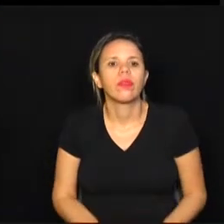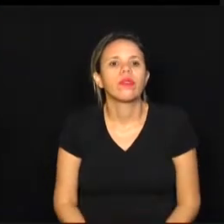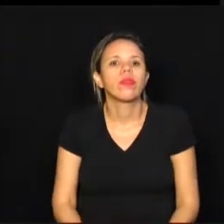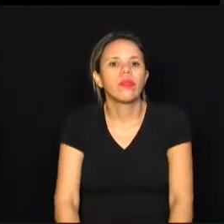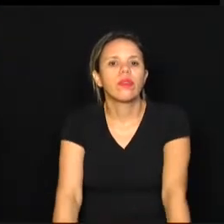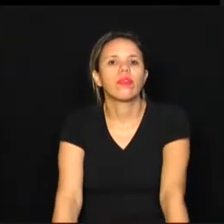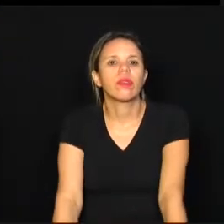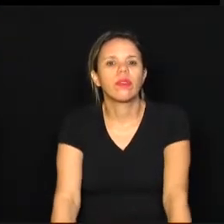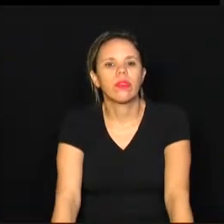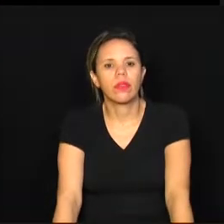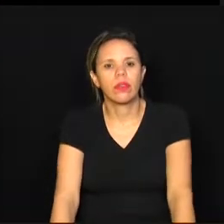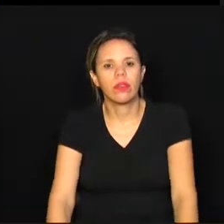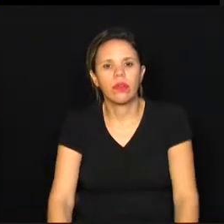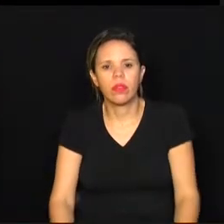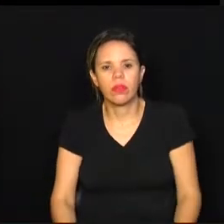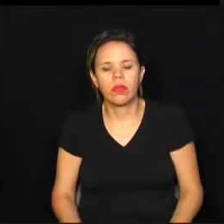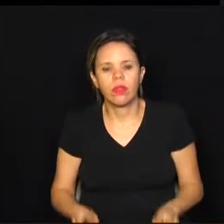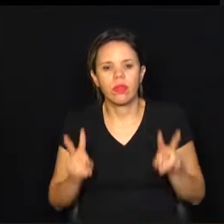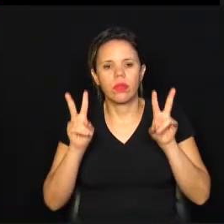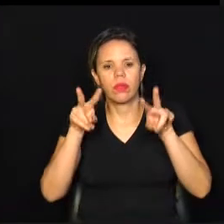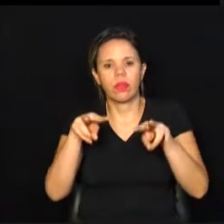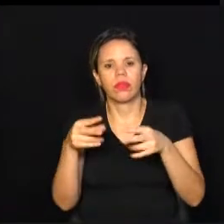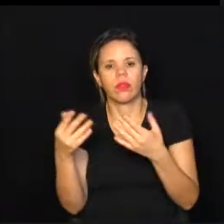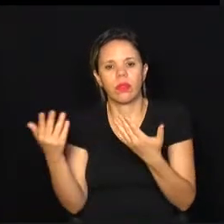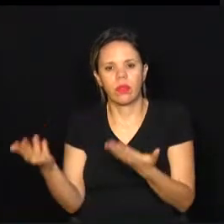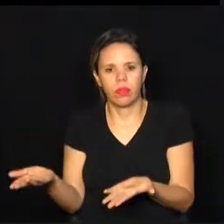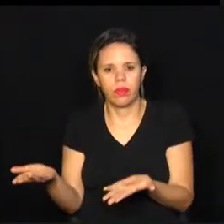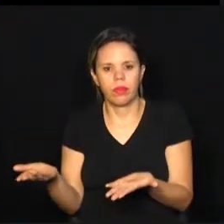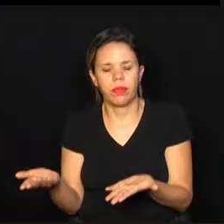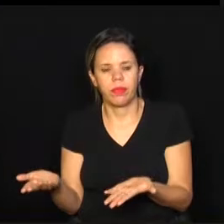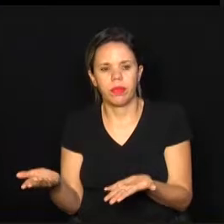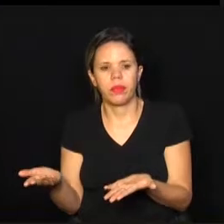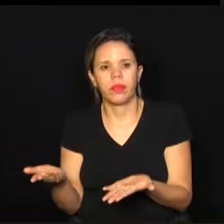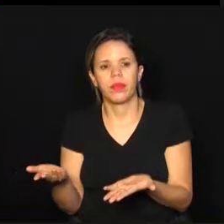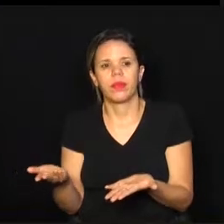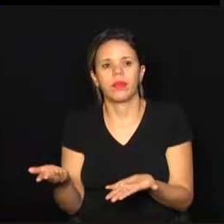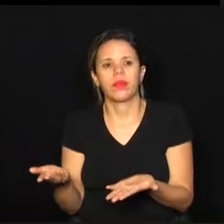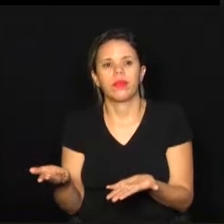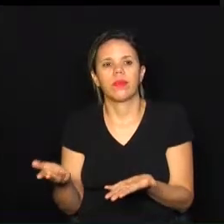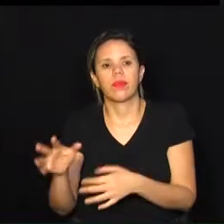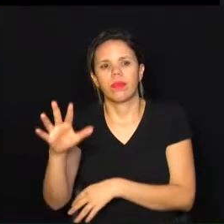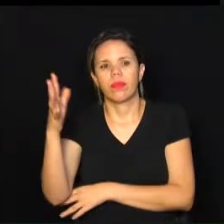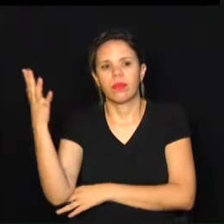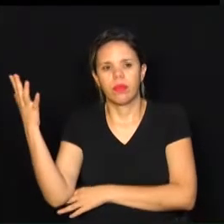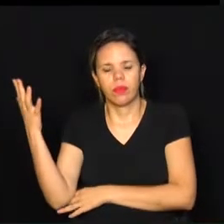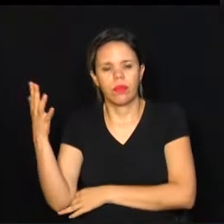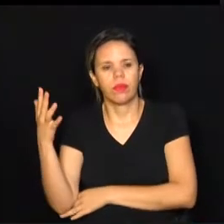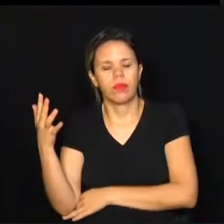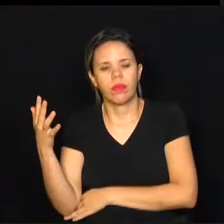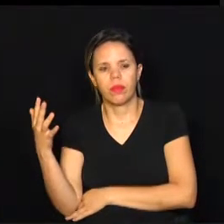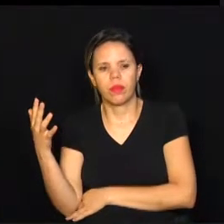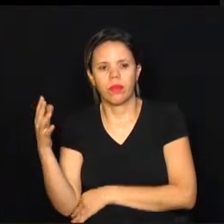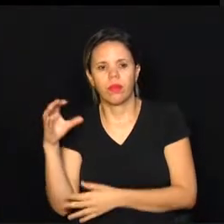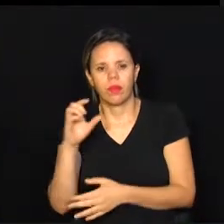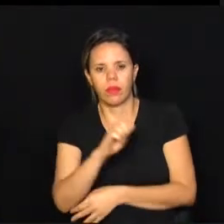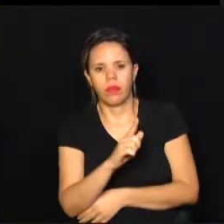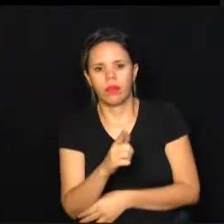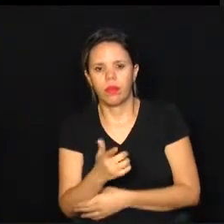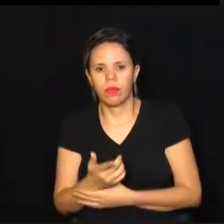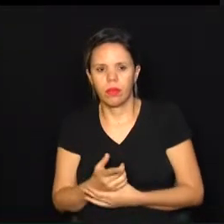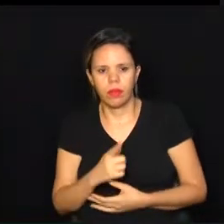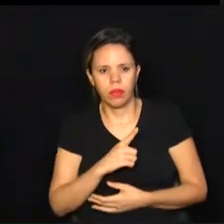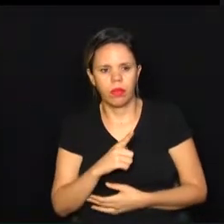Então, aqui só para vocês verem um pouco dessas paisagens, né? E que ali na região do Campo Grande a gente